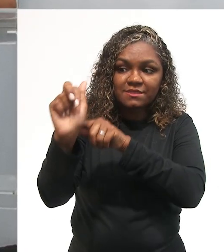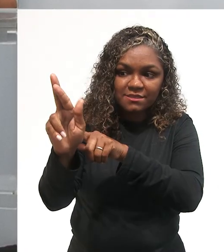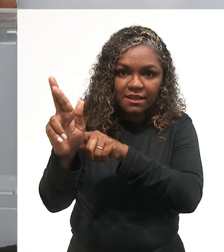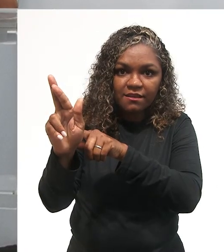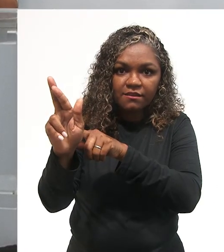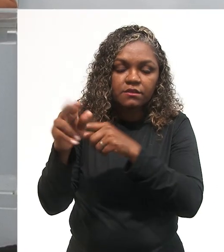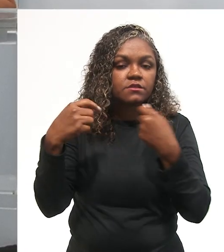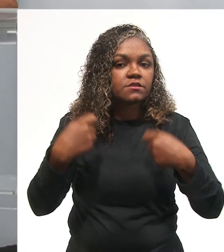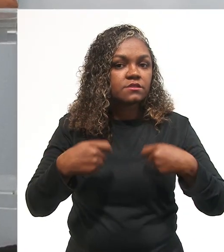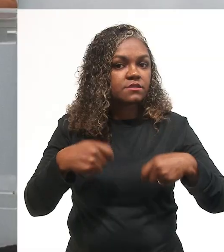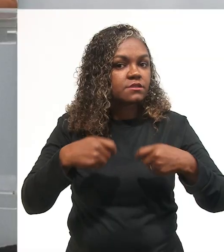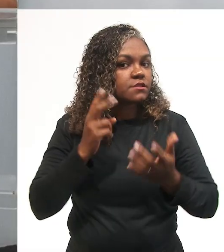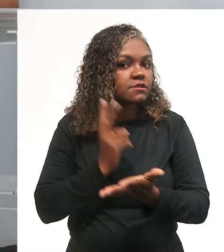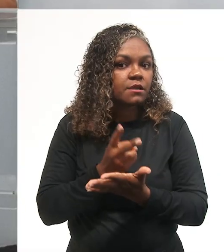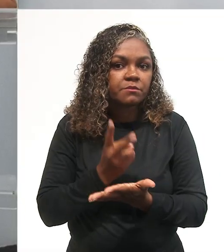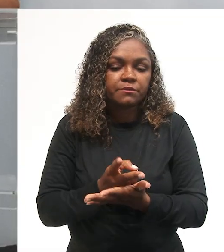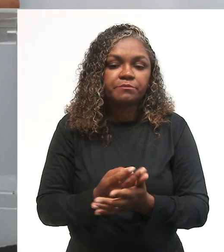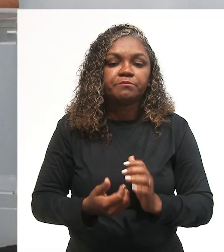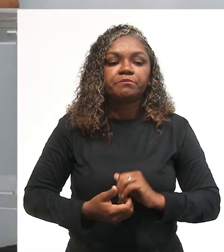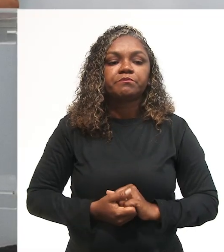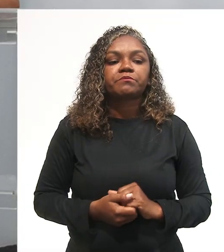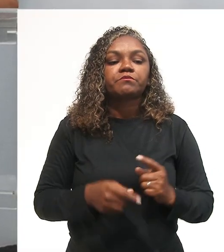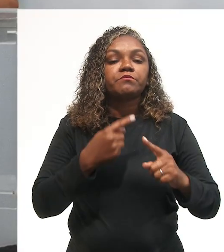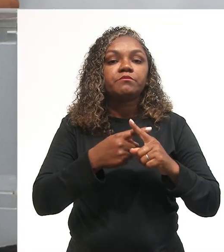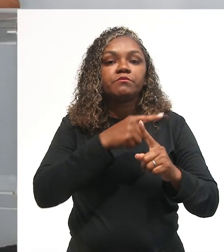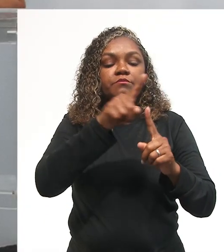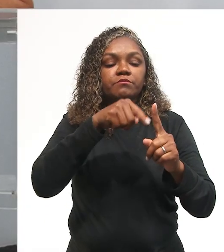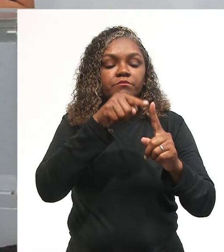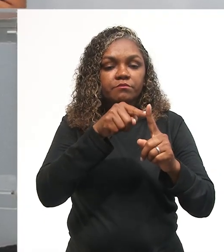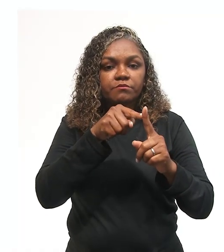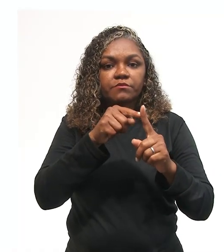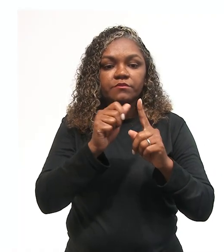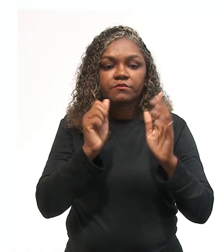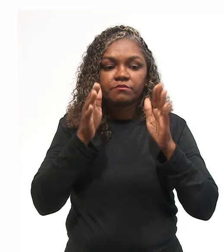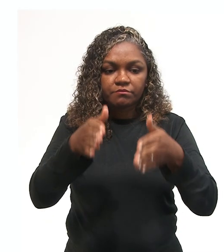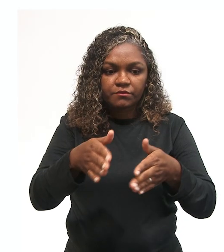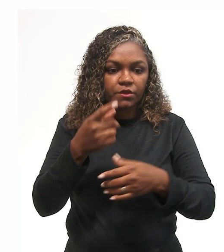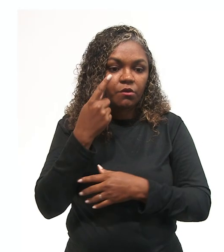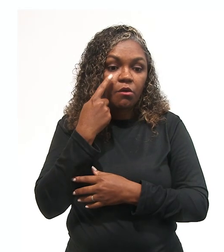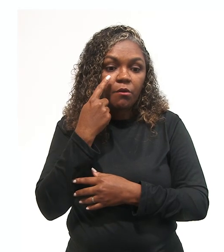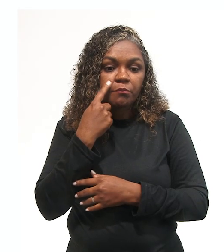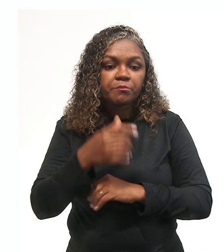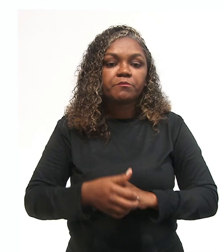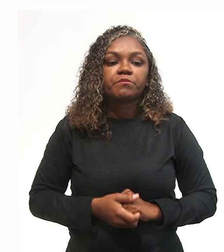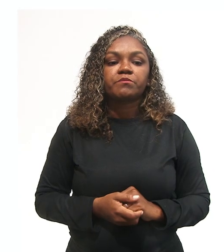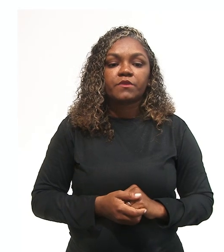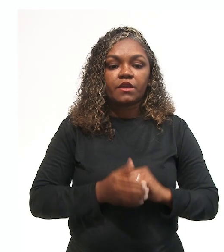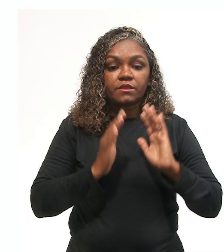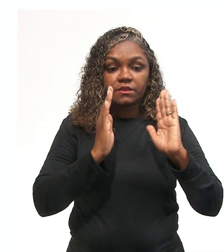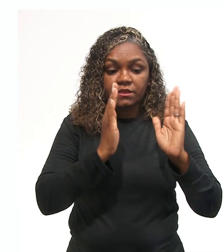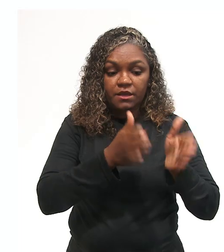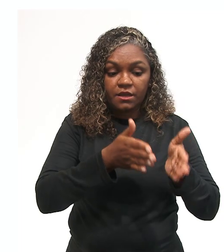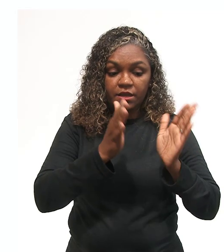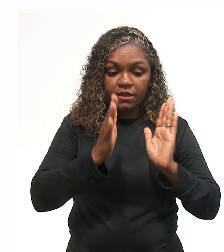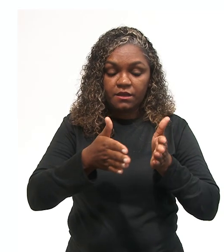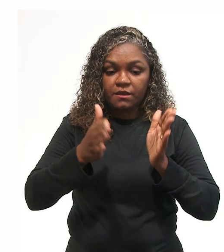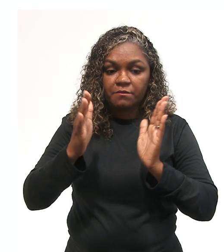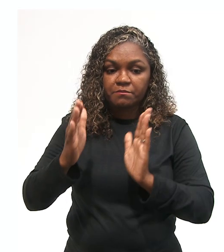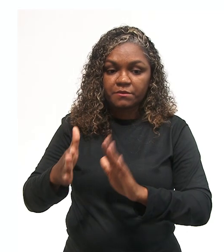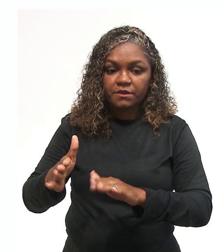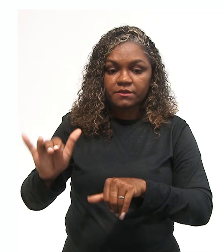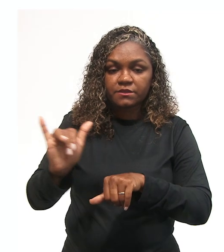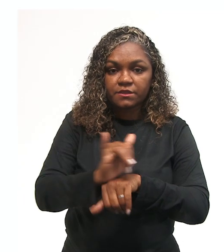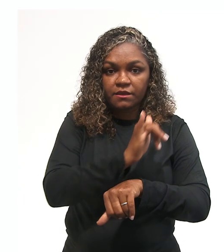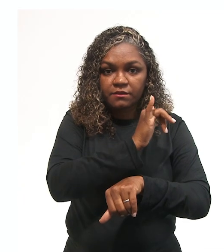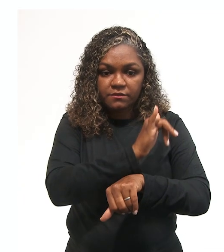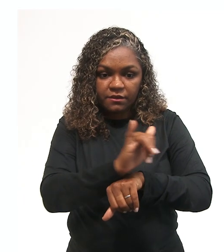objetivos específicos eles se voltam para o atendimento desse objetivo geral. Olha só, etapas ou metas intermediárias.